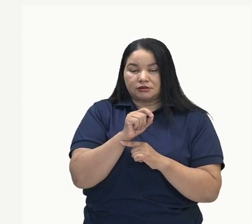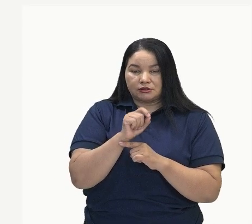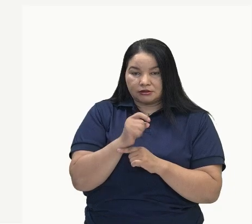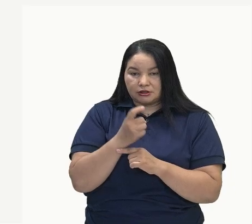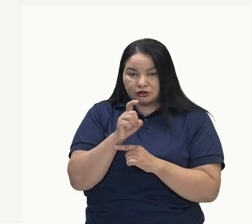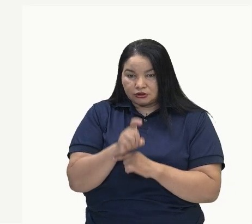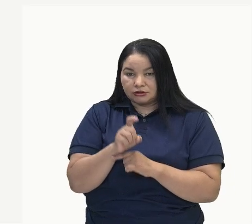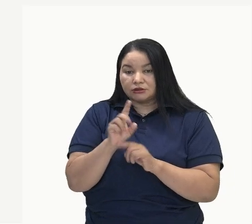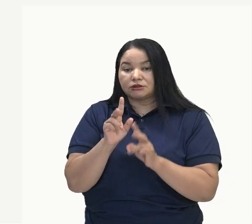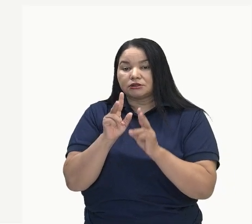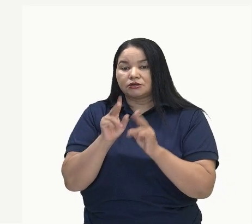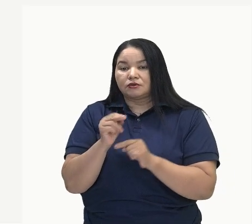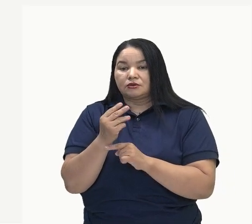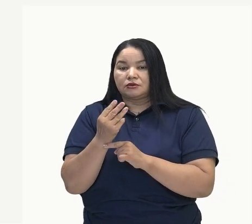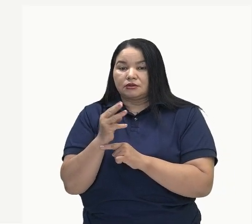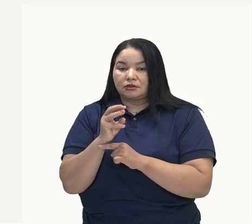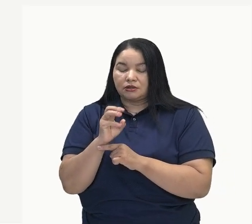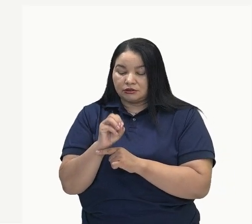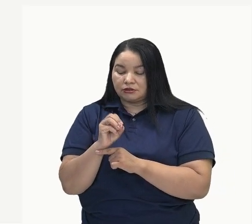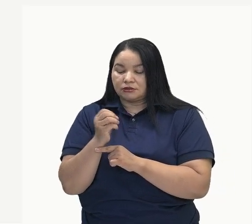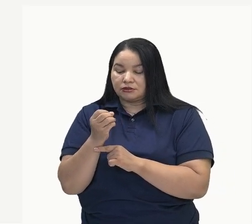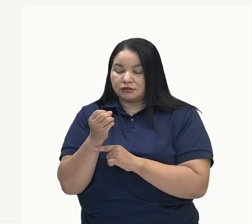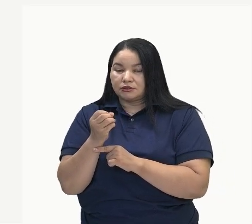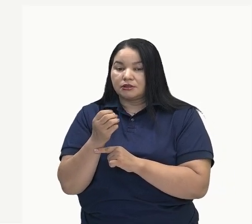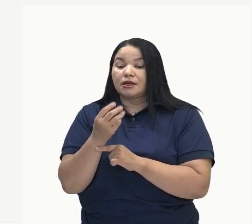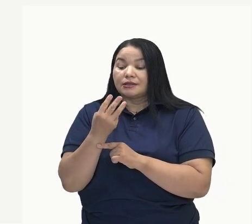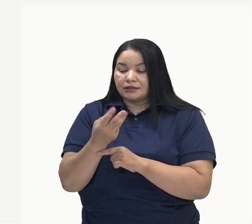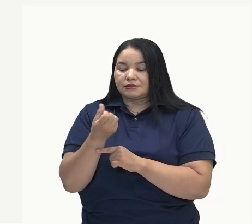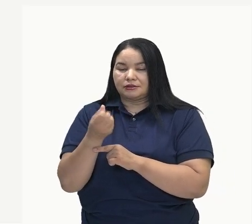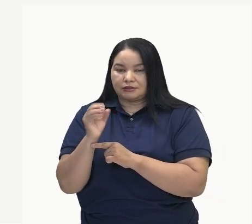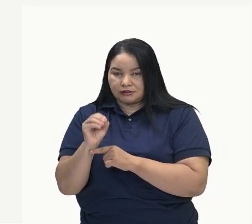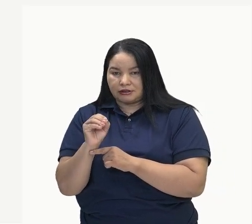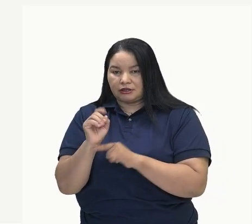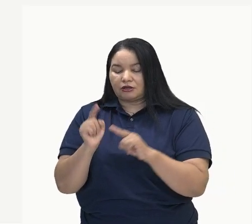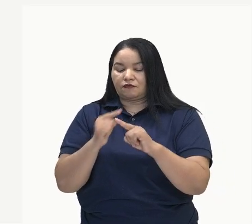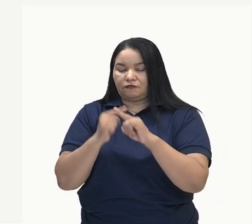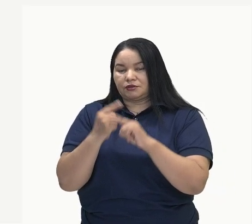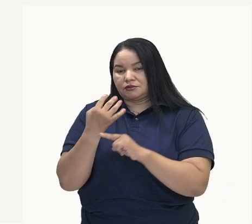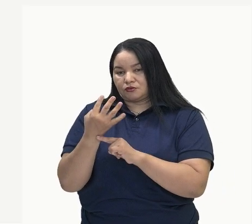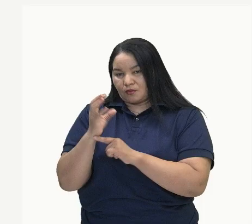é igual a 360 vezes 40,